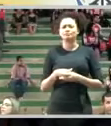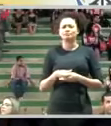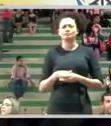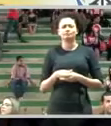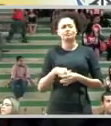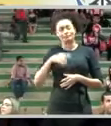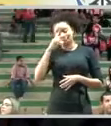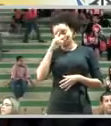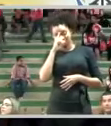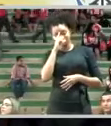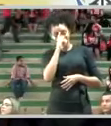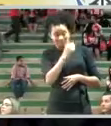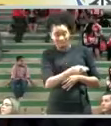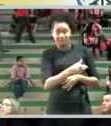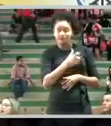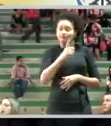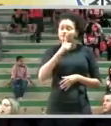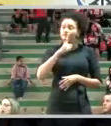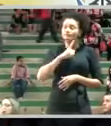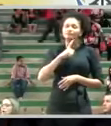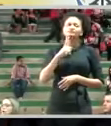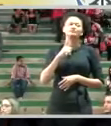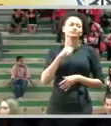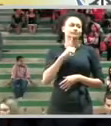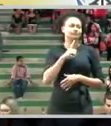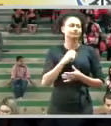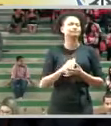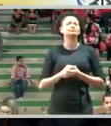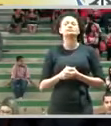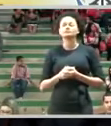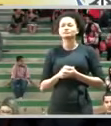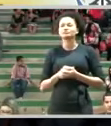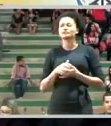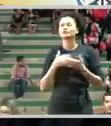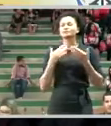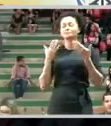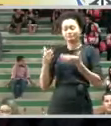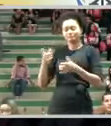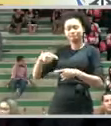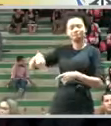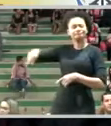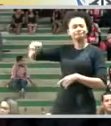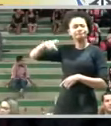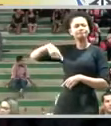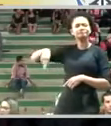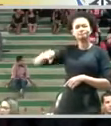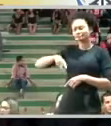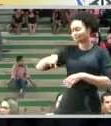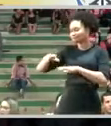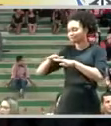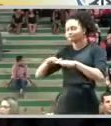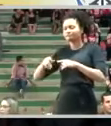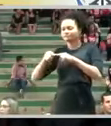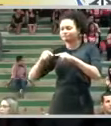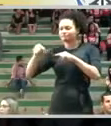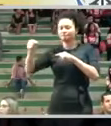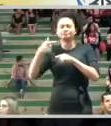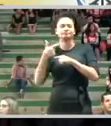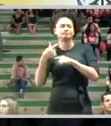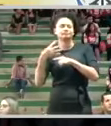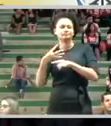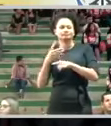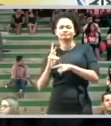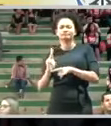E mandaram o quê? Uma mensagem para Kiriat Jearim, que ficava a cerca de 24